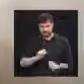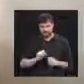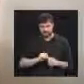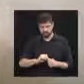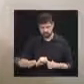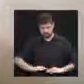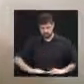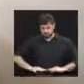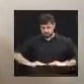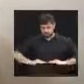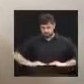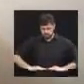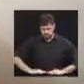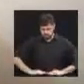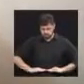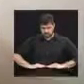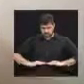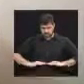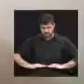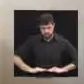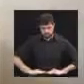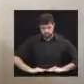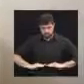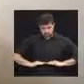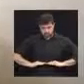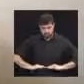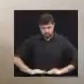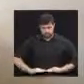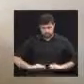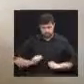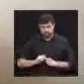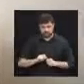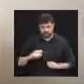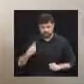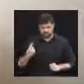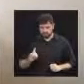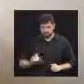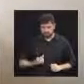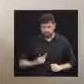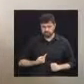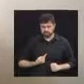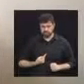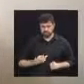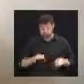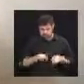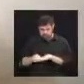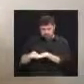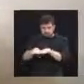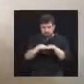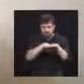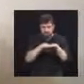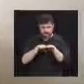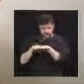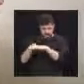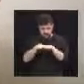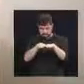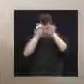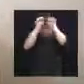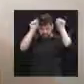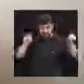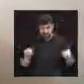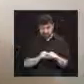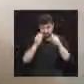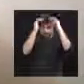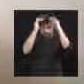está relacionado ao parasimpático. Você aumentando o parasimpático, você entra em harmonia entre o sistema nervoso simpático e o